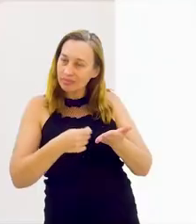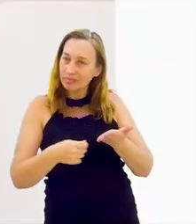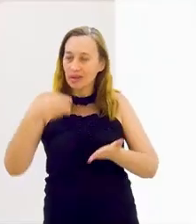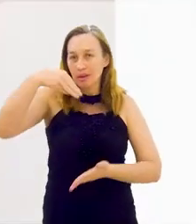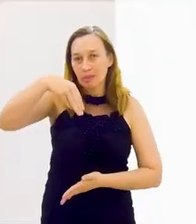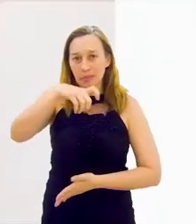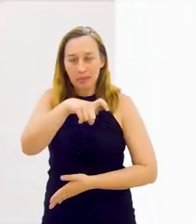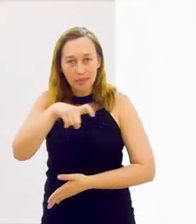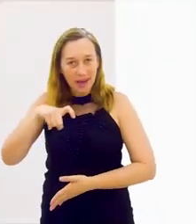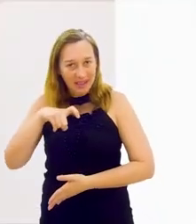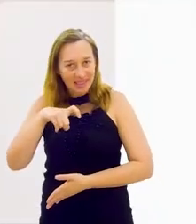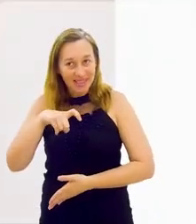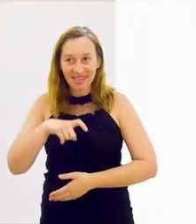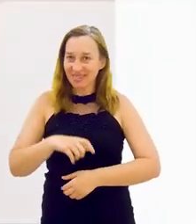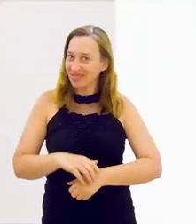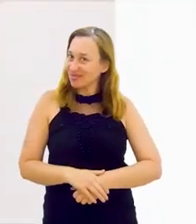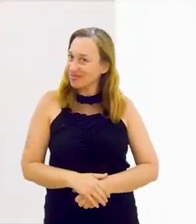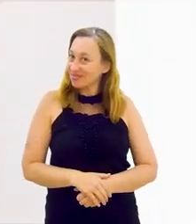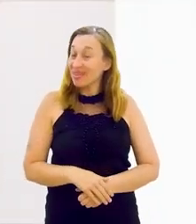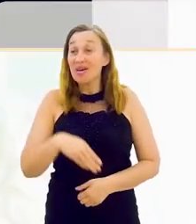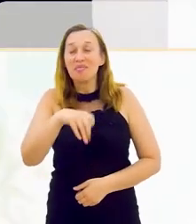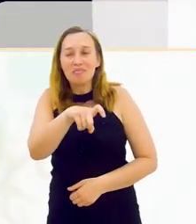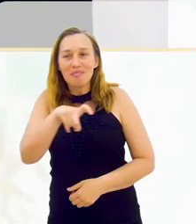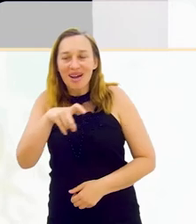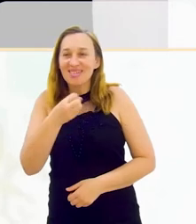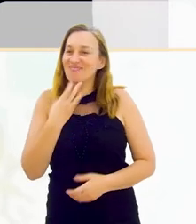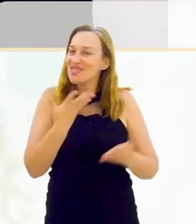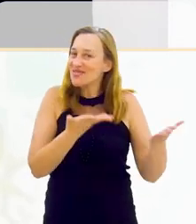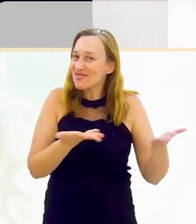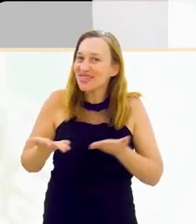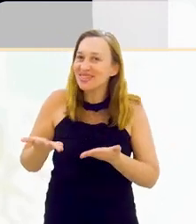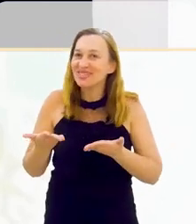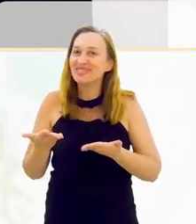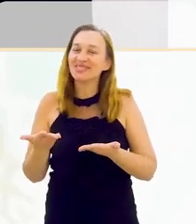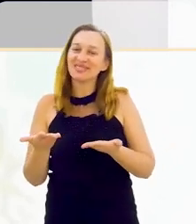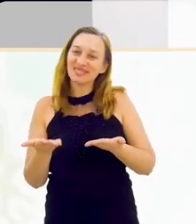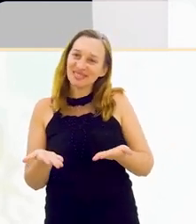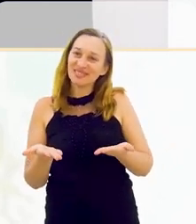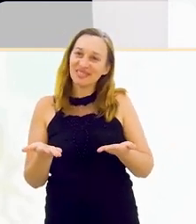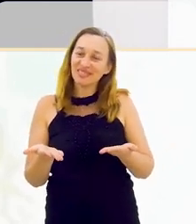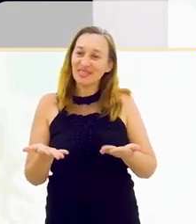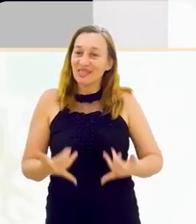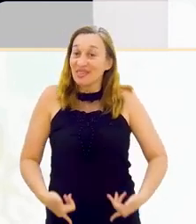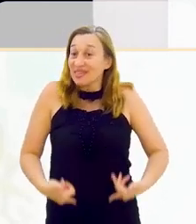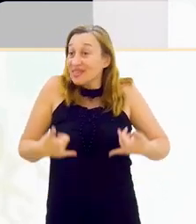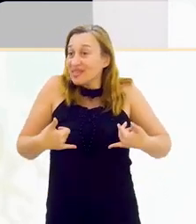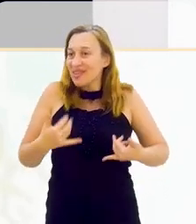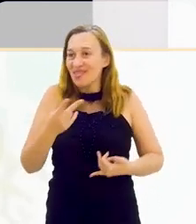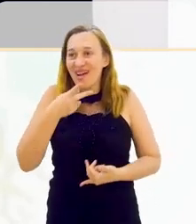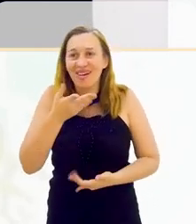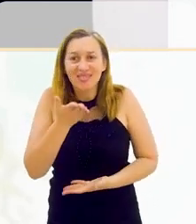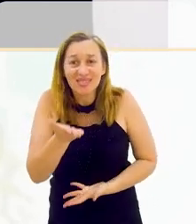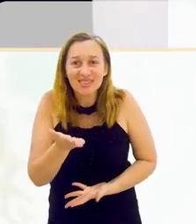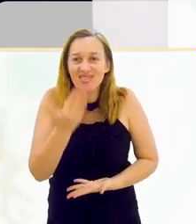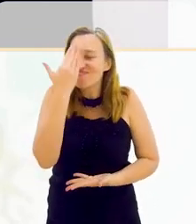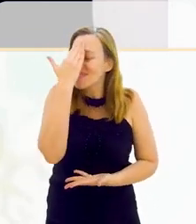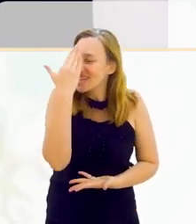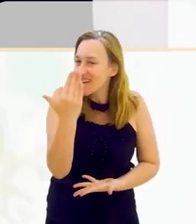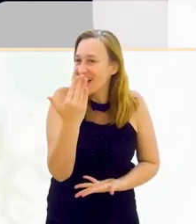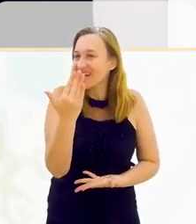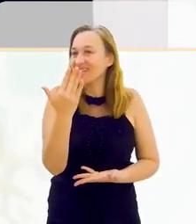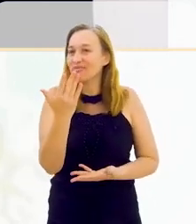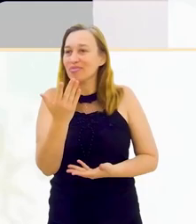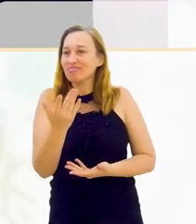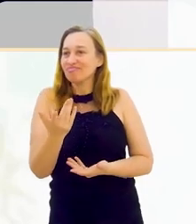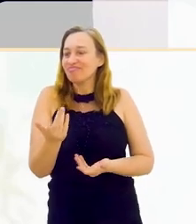criativa, Max Mendes. Max, muito bem-vindo ao programa. Uma honra falar com você.